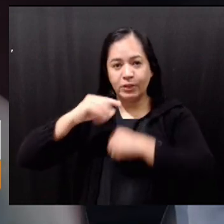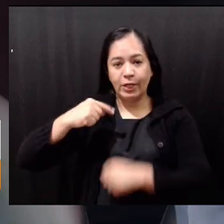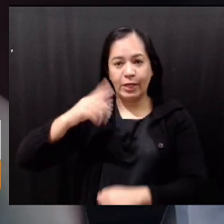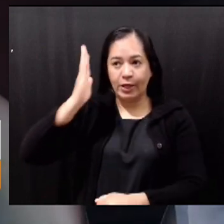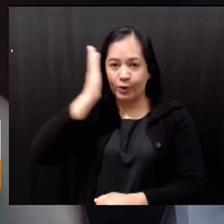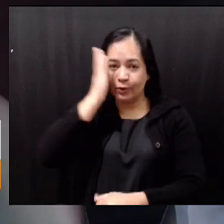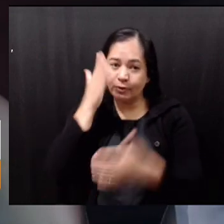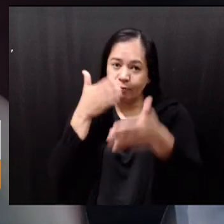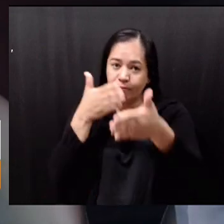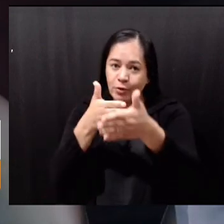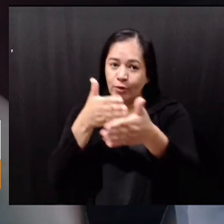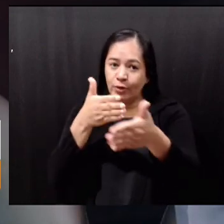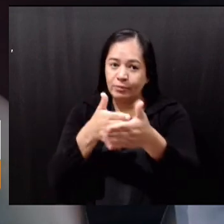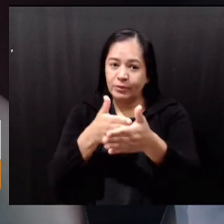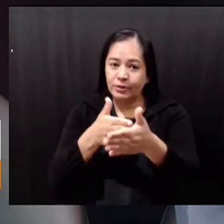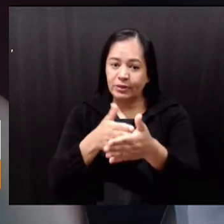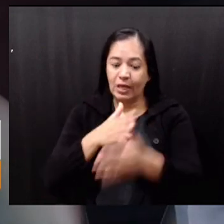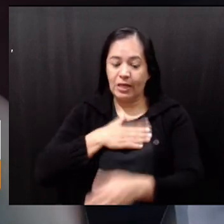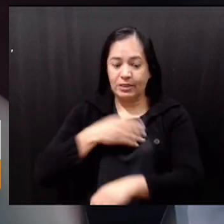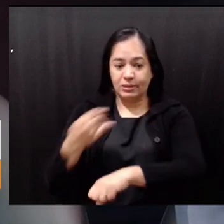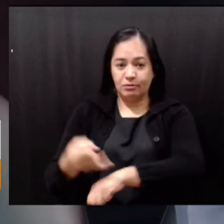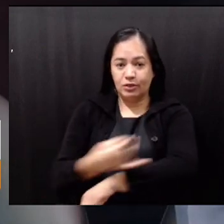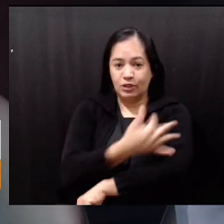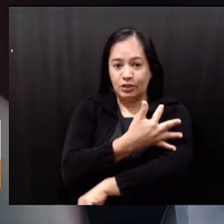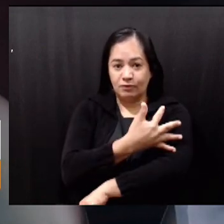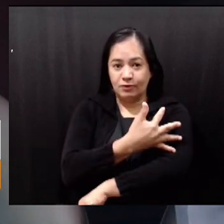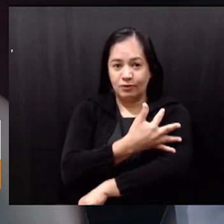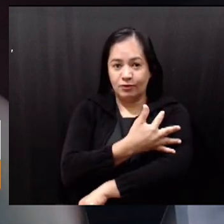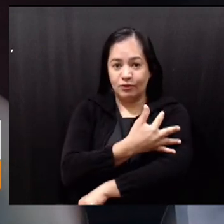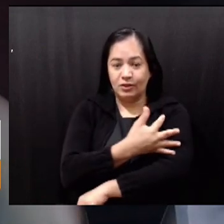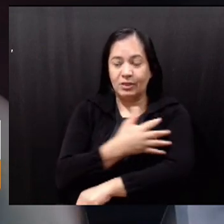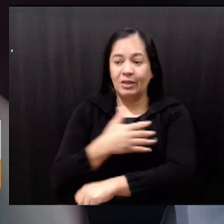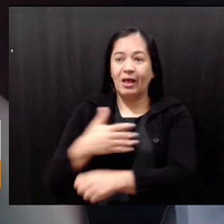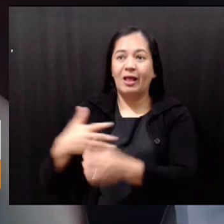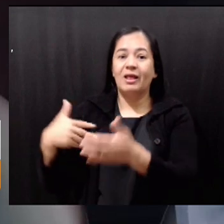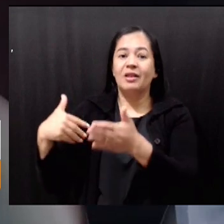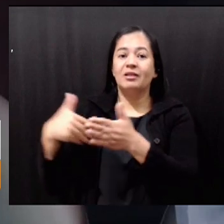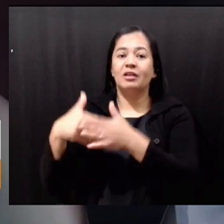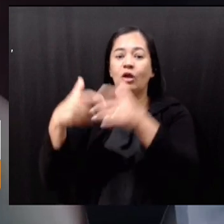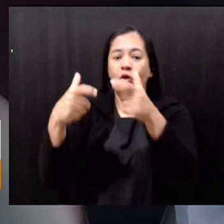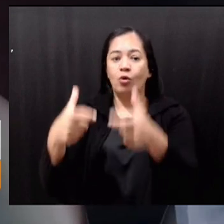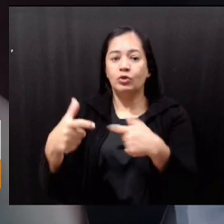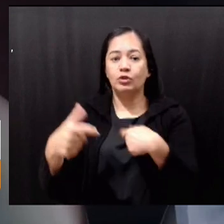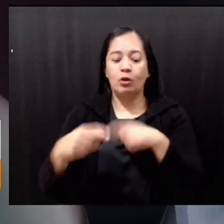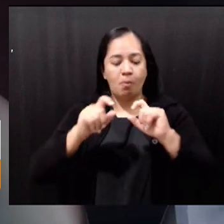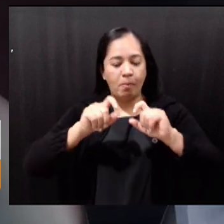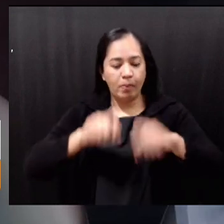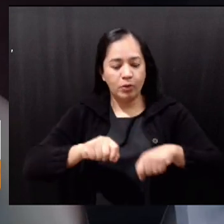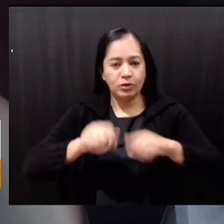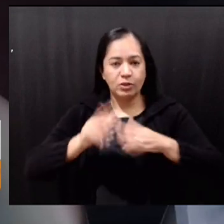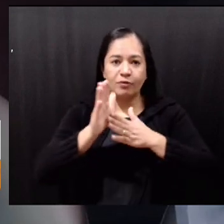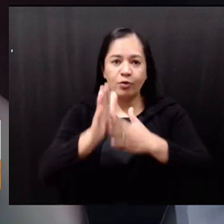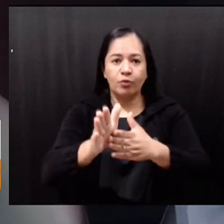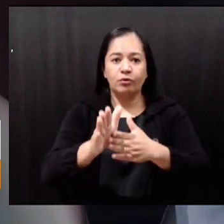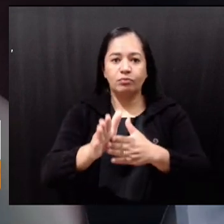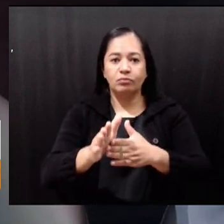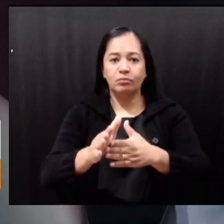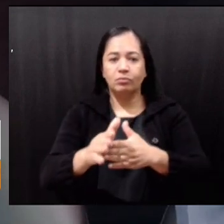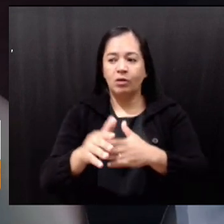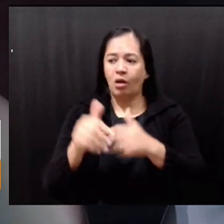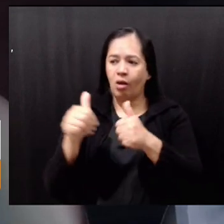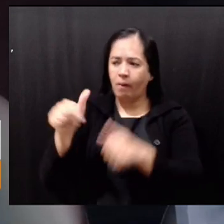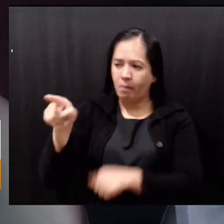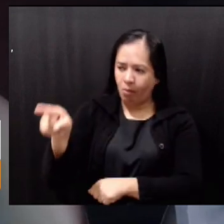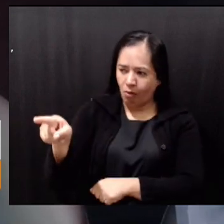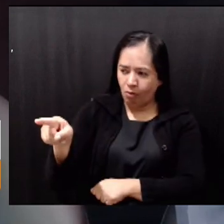minhas virtudes e até onde, eu posso seguir. Não sei se faz sentido olhar para esse ponto, né.